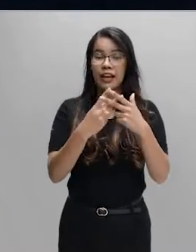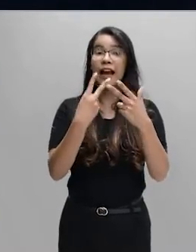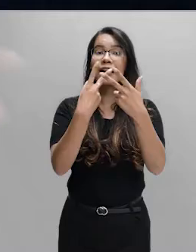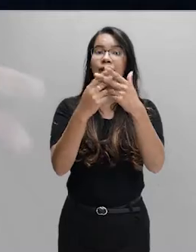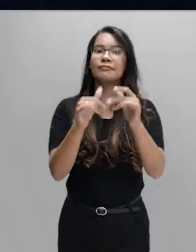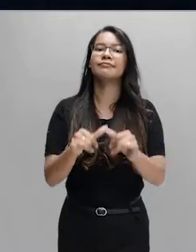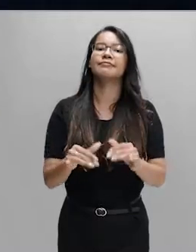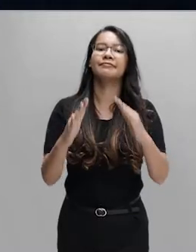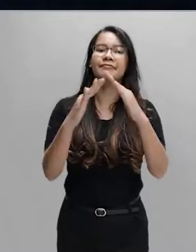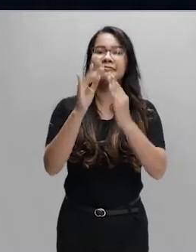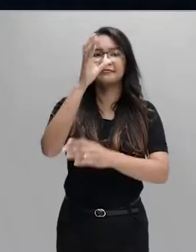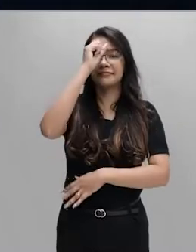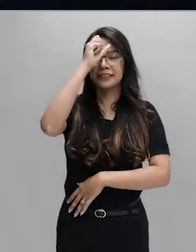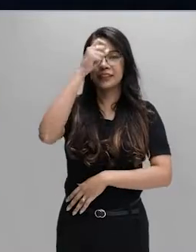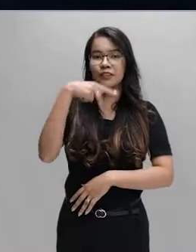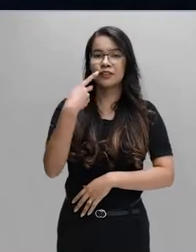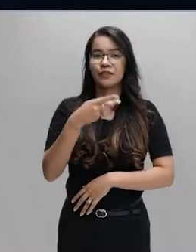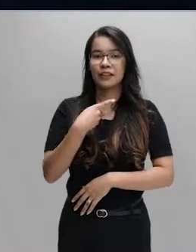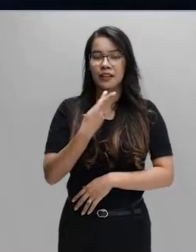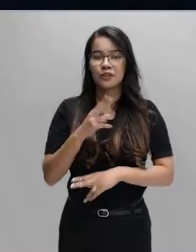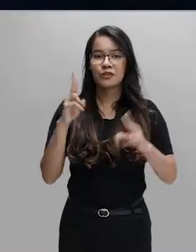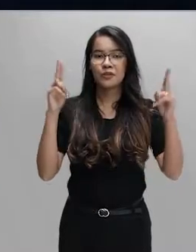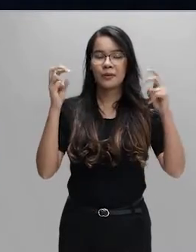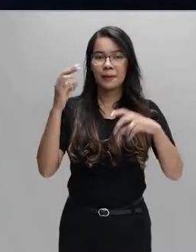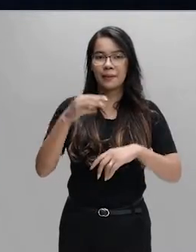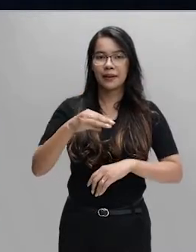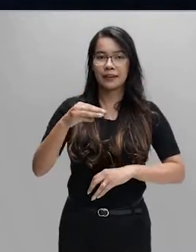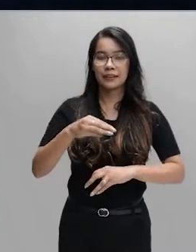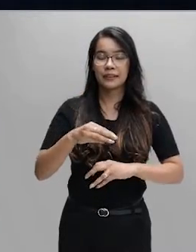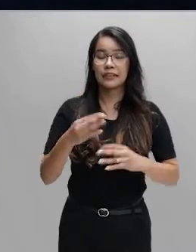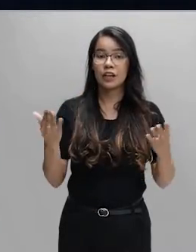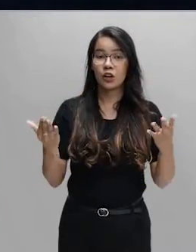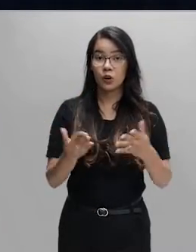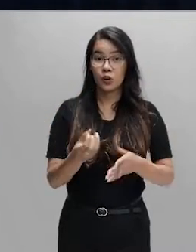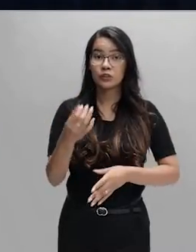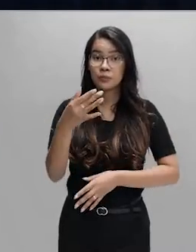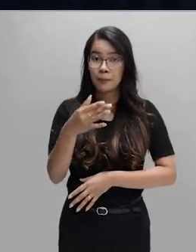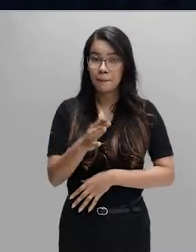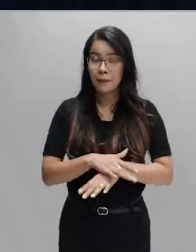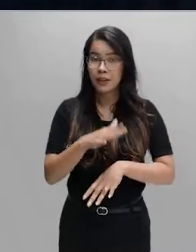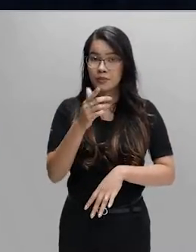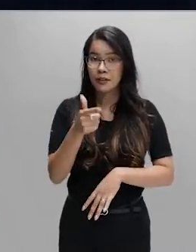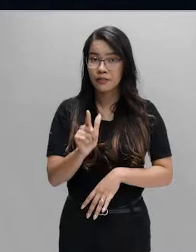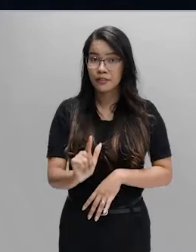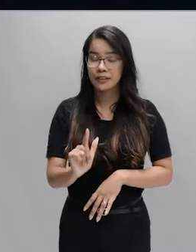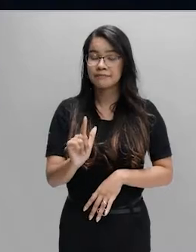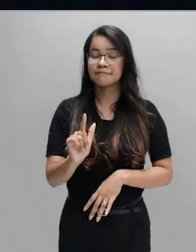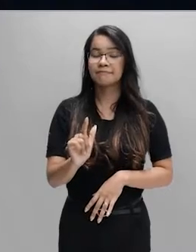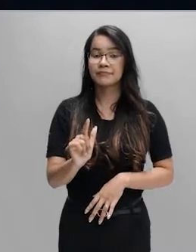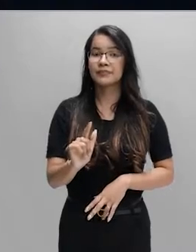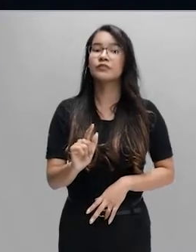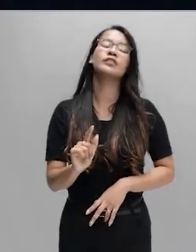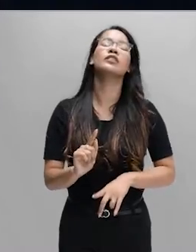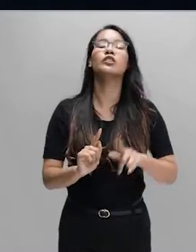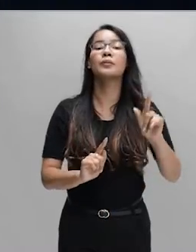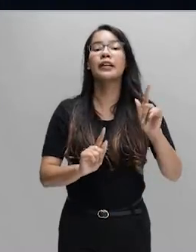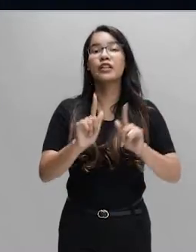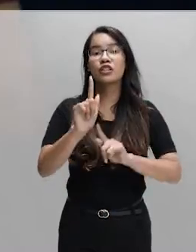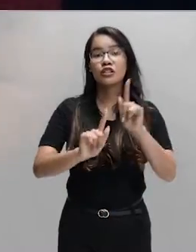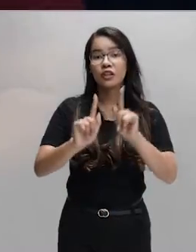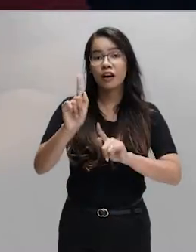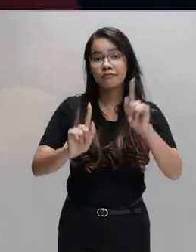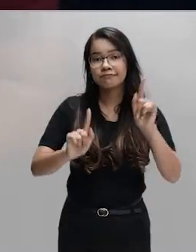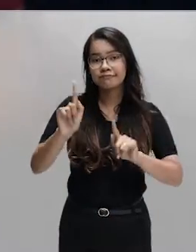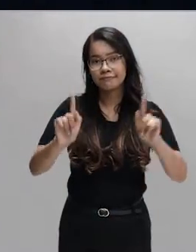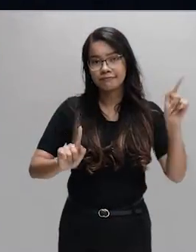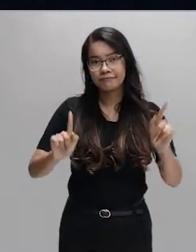para falar de matemática com vocês, né? Falando de estatística, né? Nosso tema aí que a gente já está estudando há alguns dias